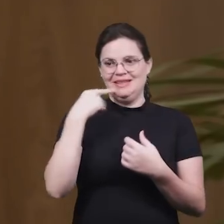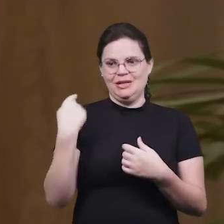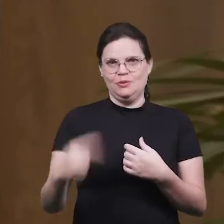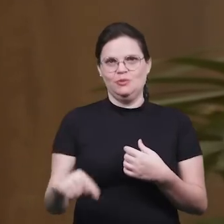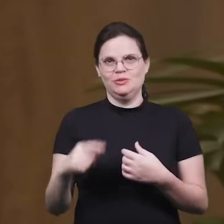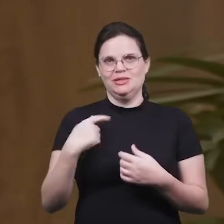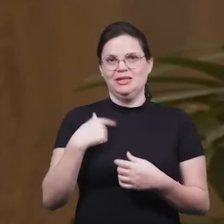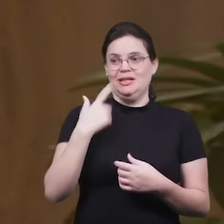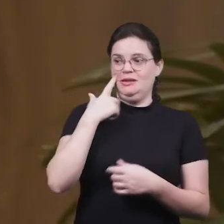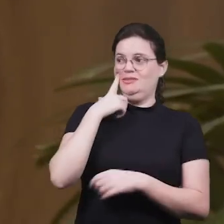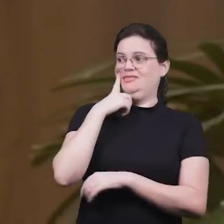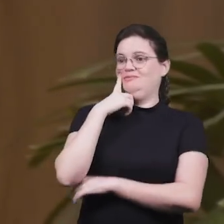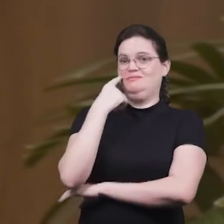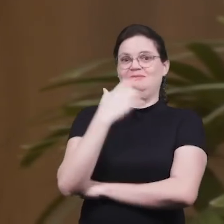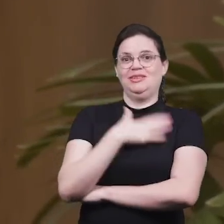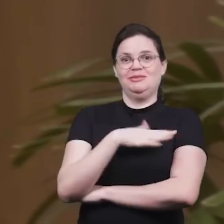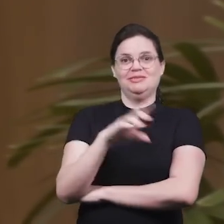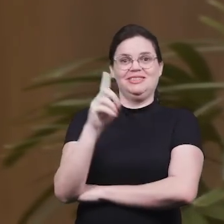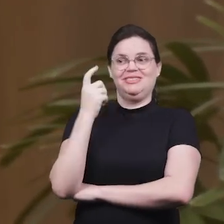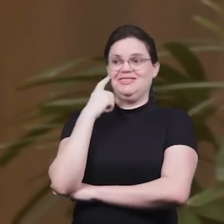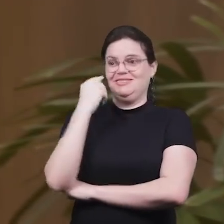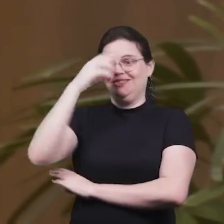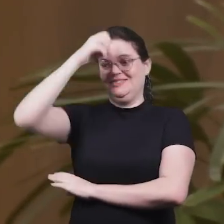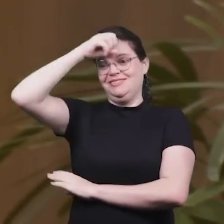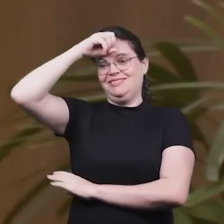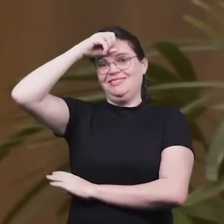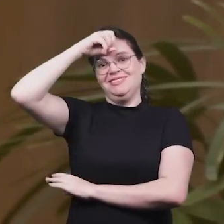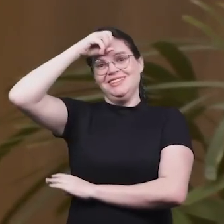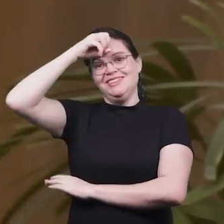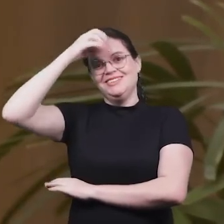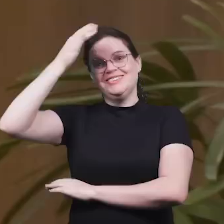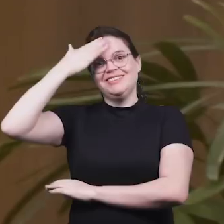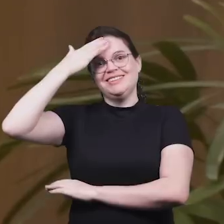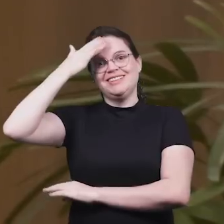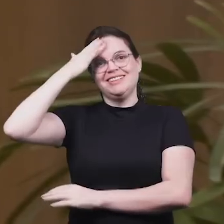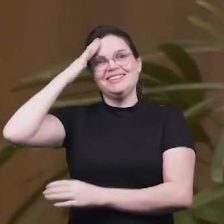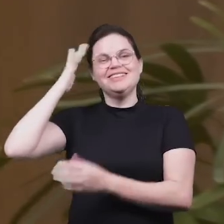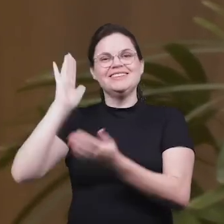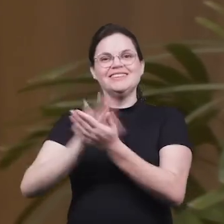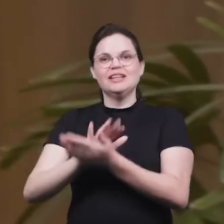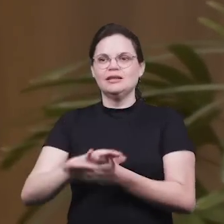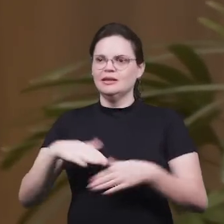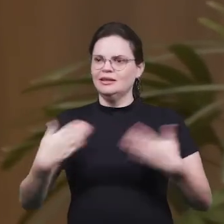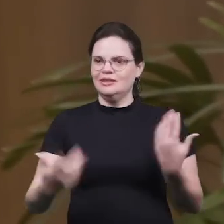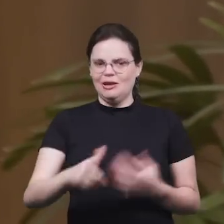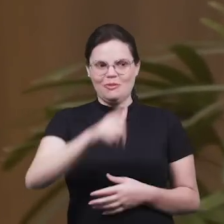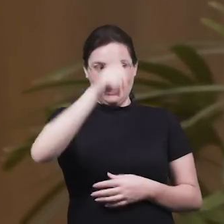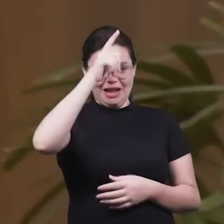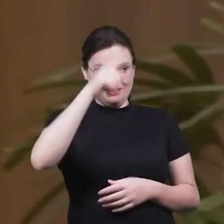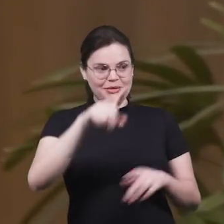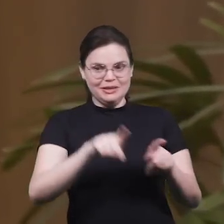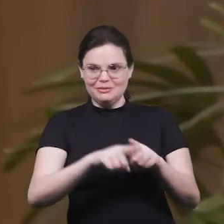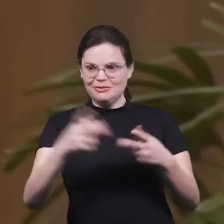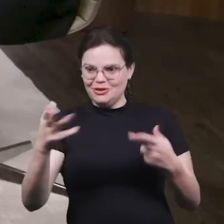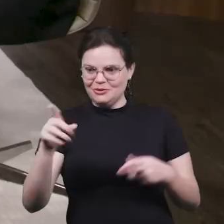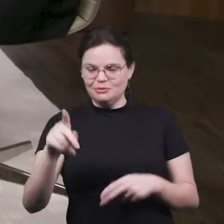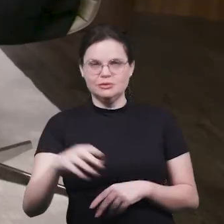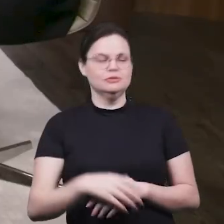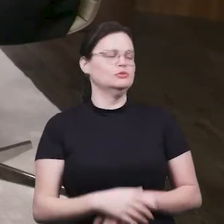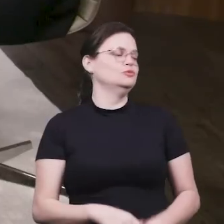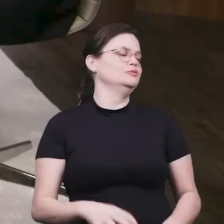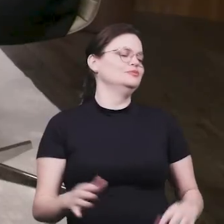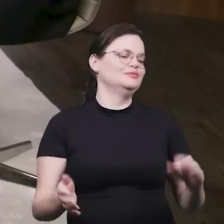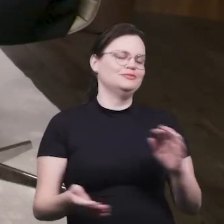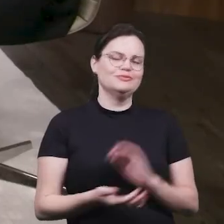Deus, nós não estamos tão diferente, entendendo nada. Então a Alemanha também trouxe esse estranhamento para o senhor? Trouxe, e